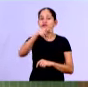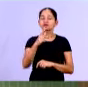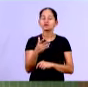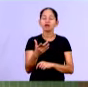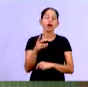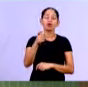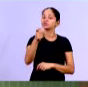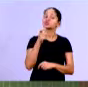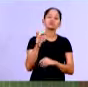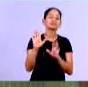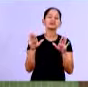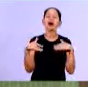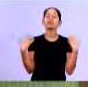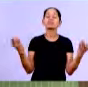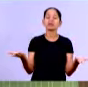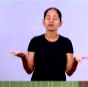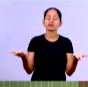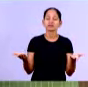é o X da questão.